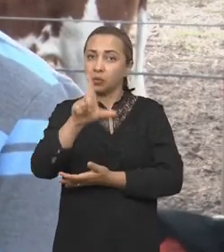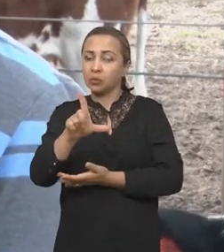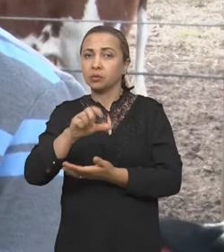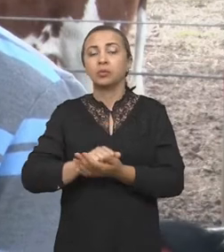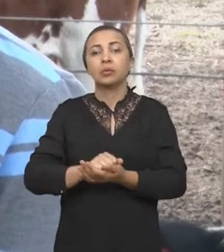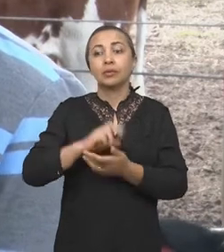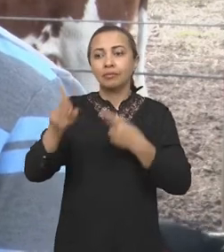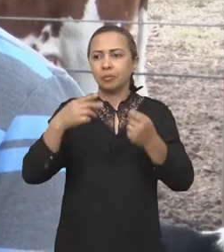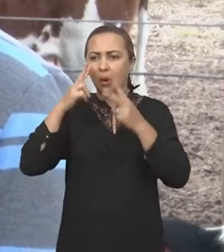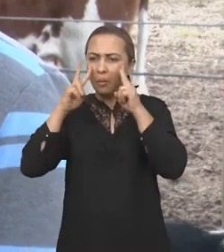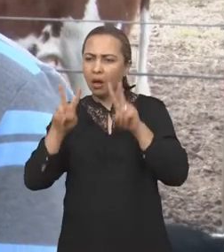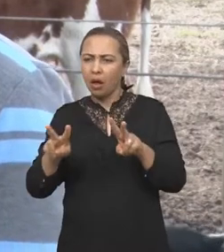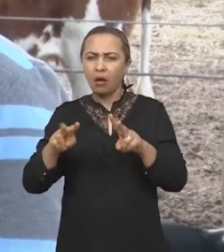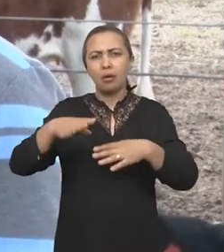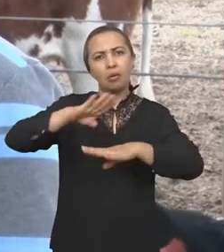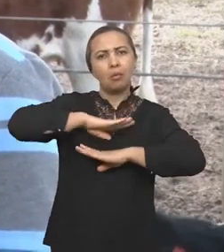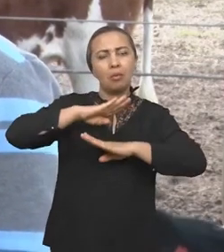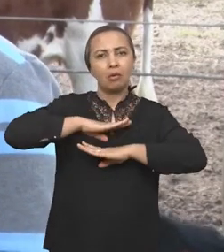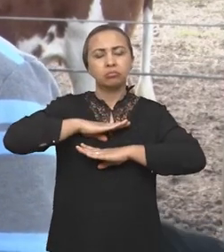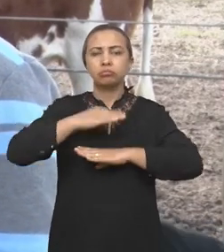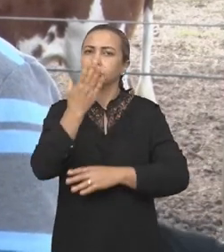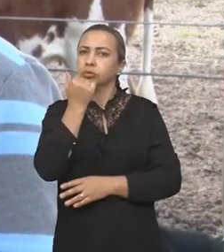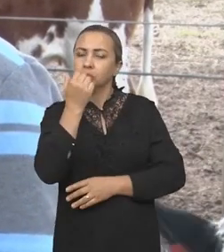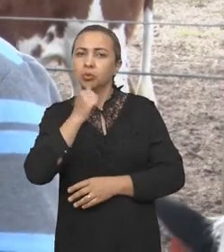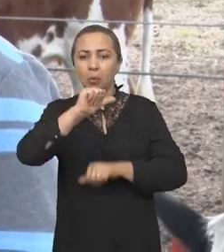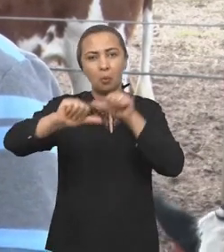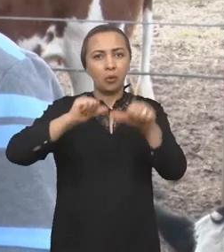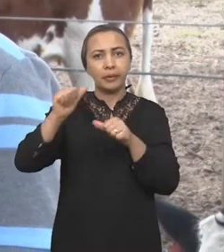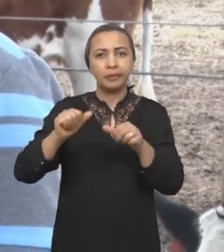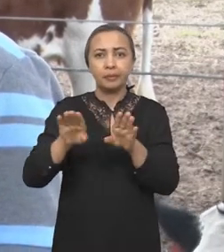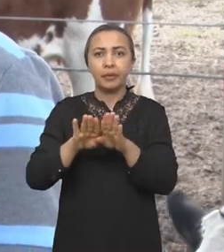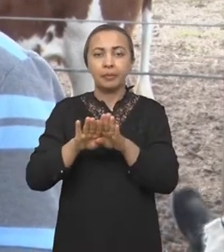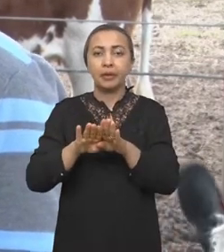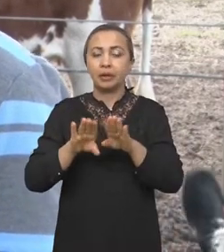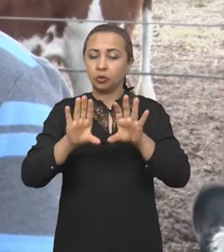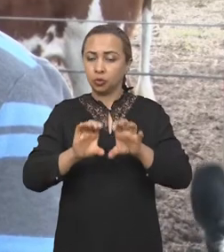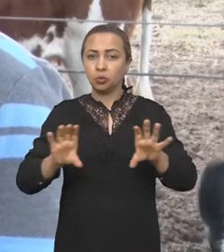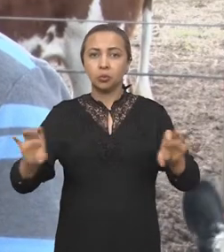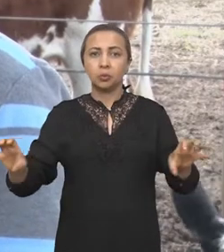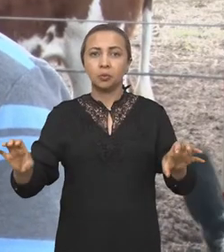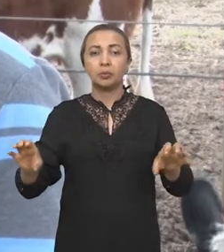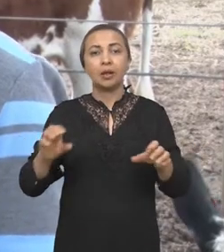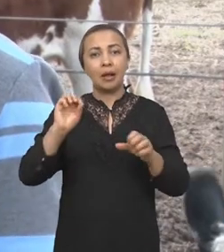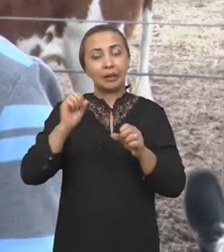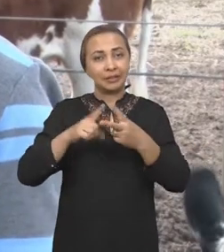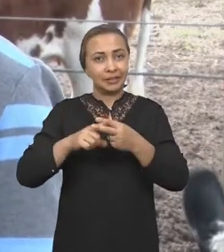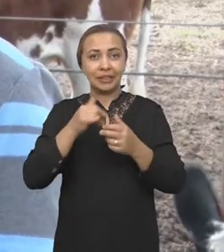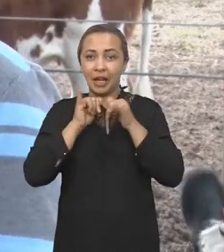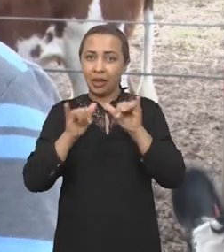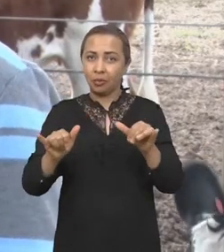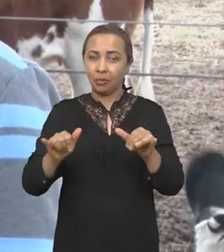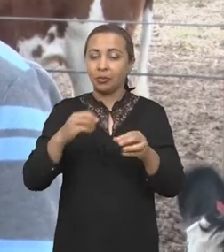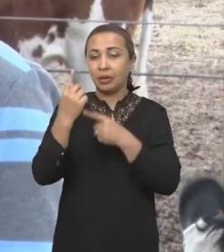do comportamento alimentar desses animais através de coxos eletrônicos. Então, a nossa ideia foi